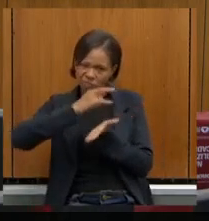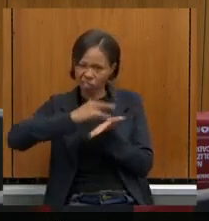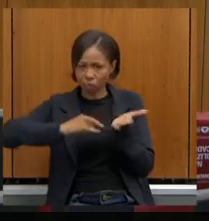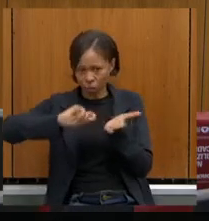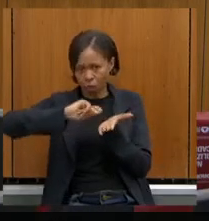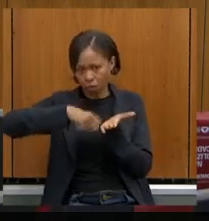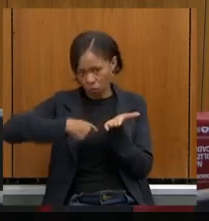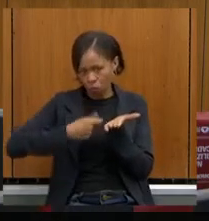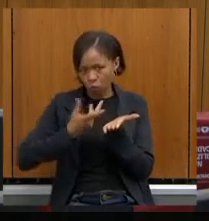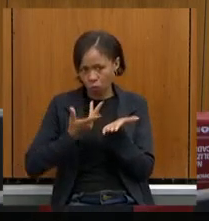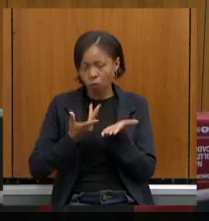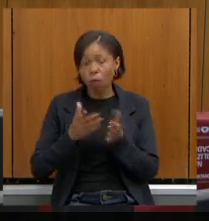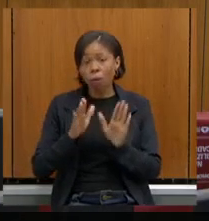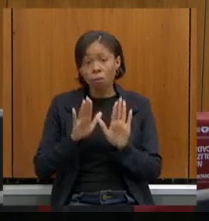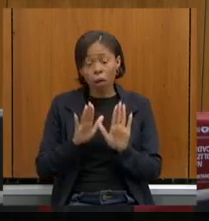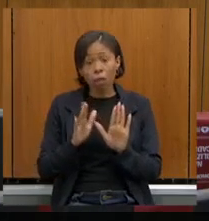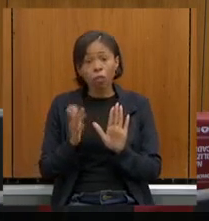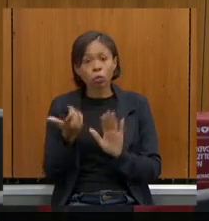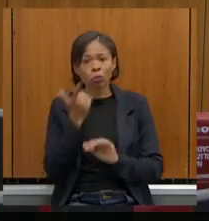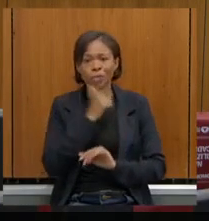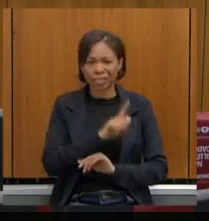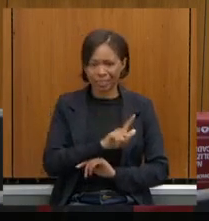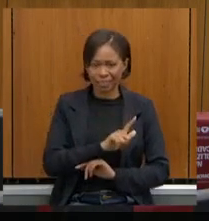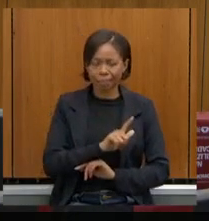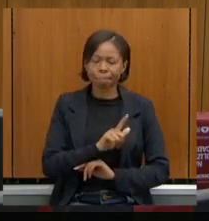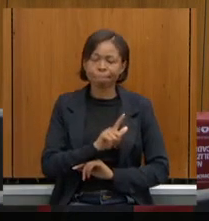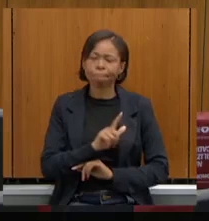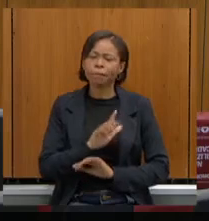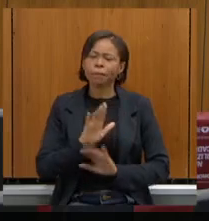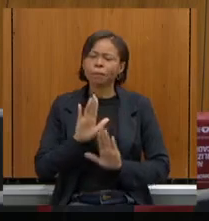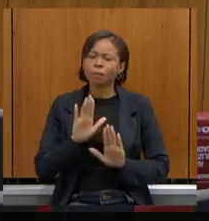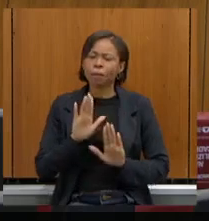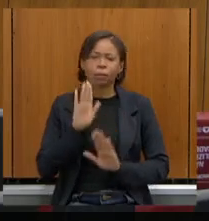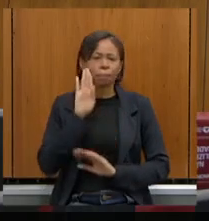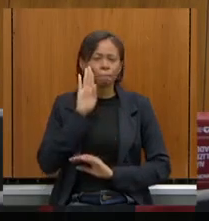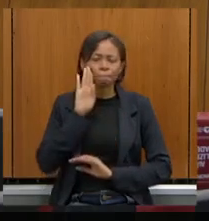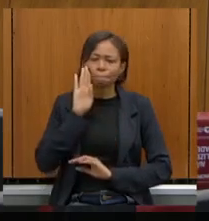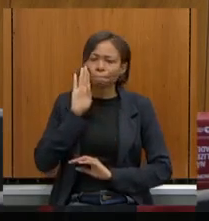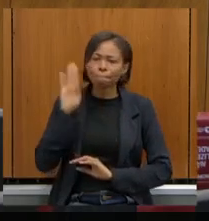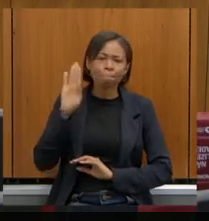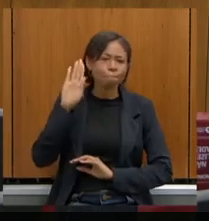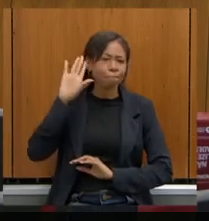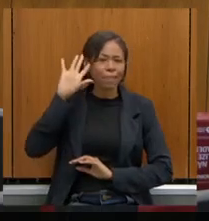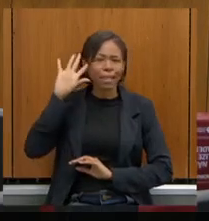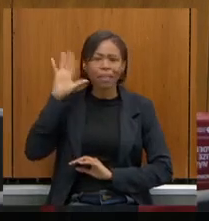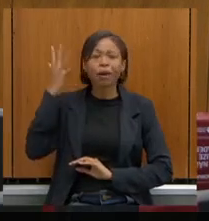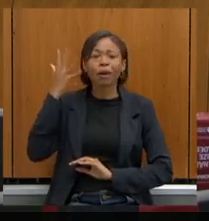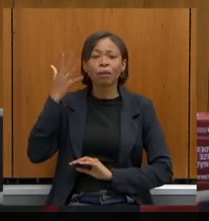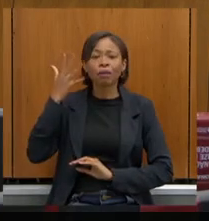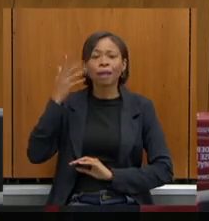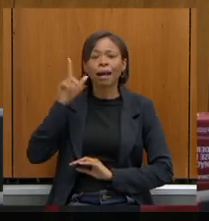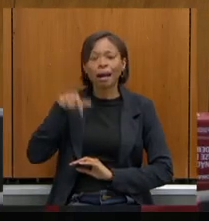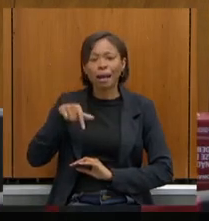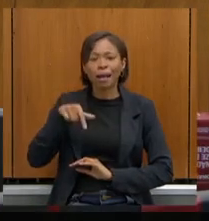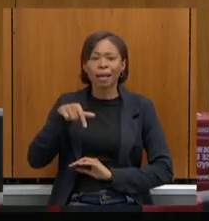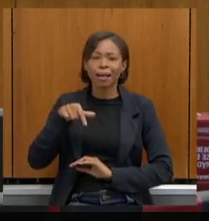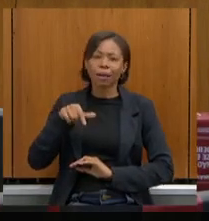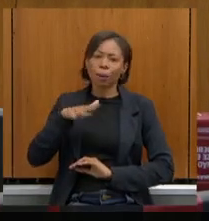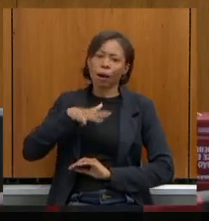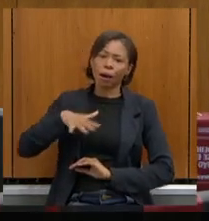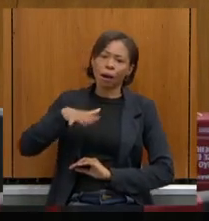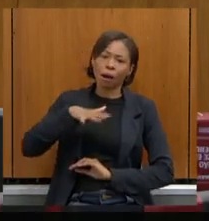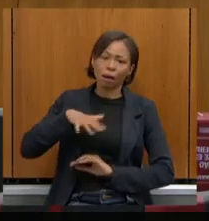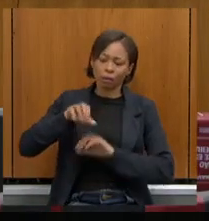reverter. Mas o grande solução está sendo com a educação. Se tudo der